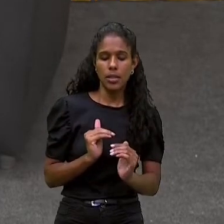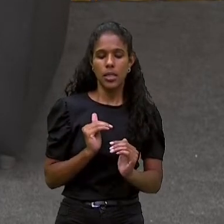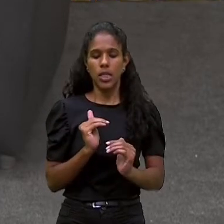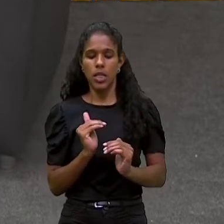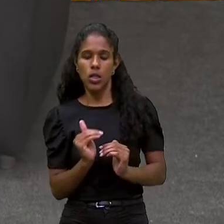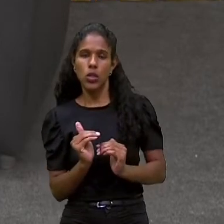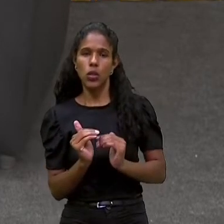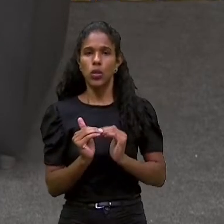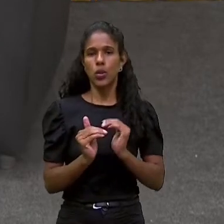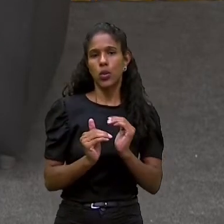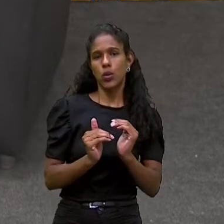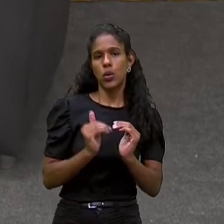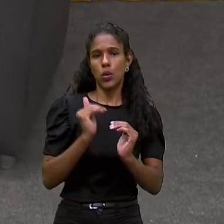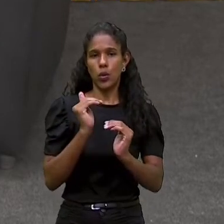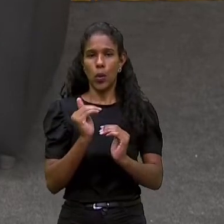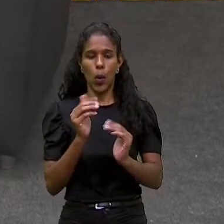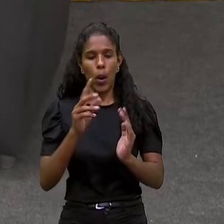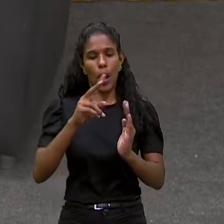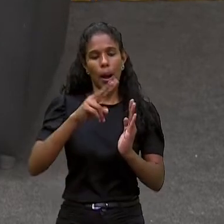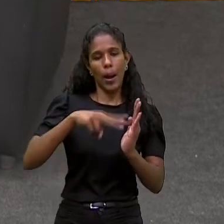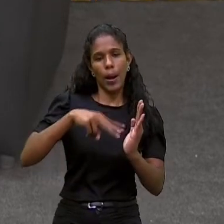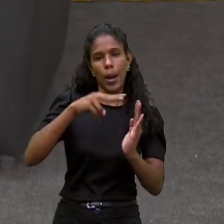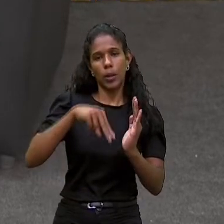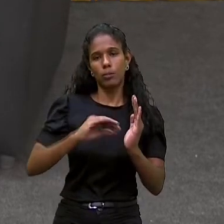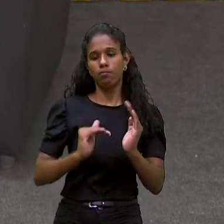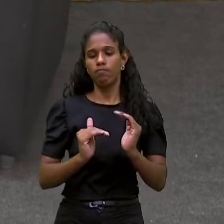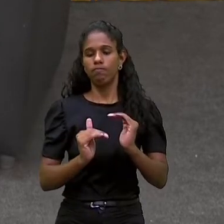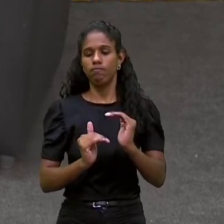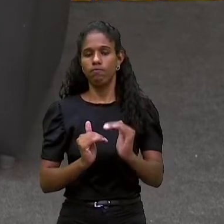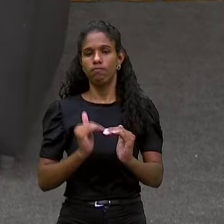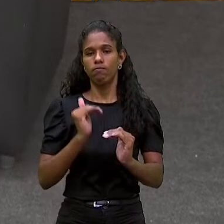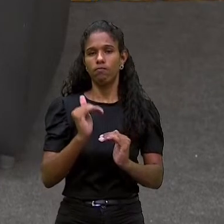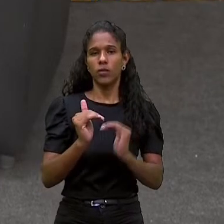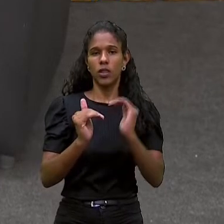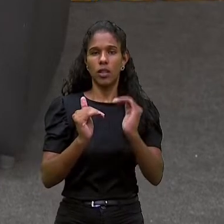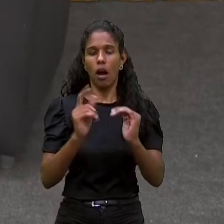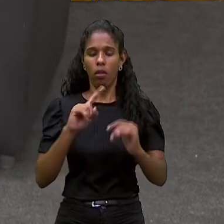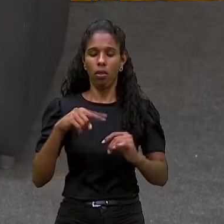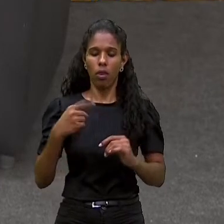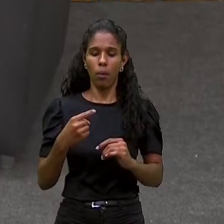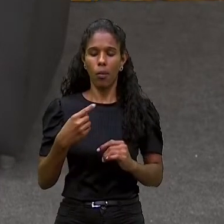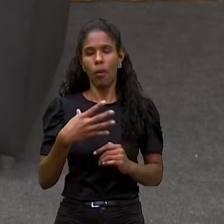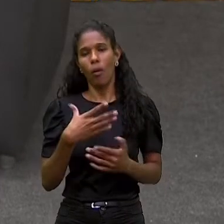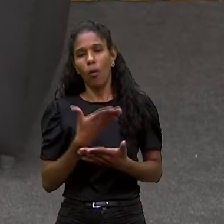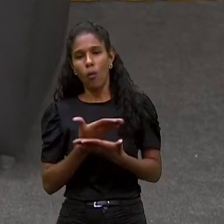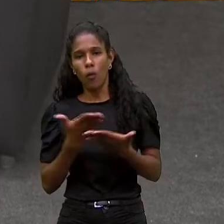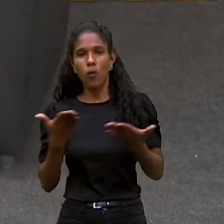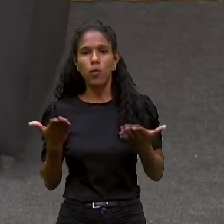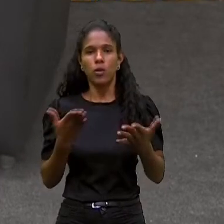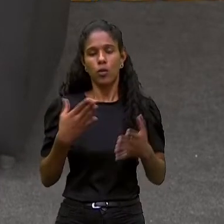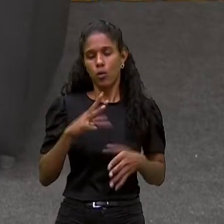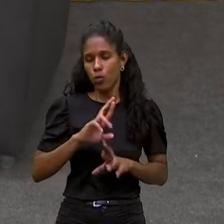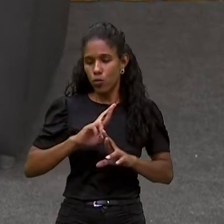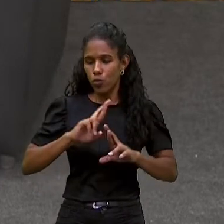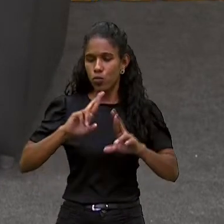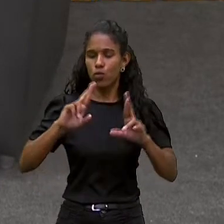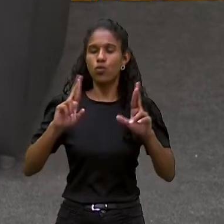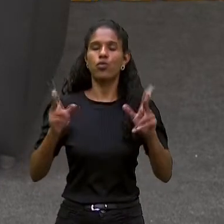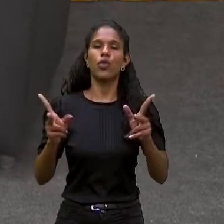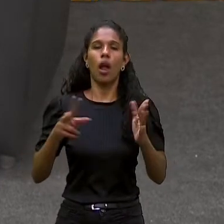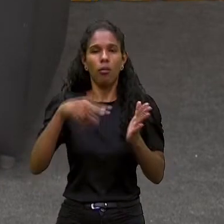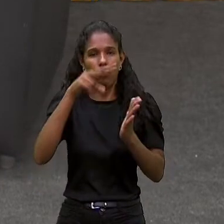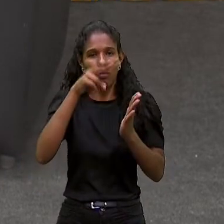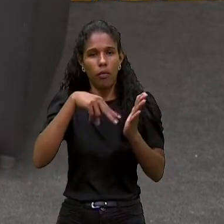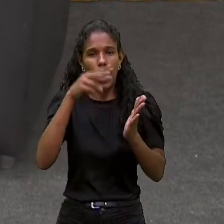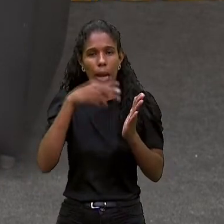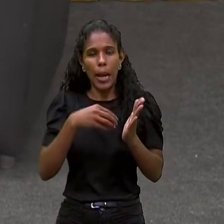de leitura, de proficiência leitora, que vai gerar um diferencial em você, em todos os caminhos que você fizer. Porque o que você conhece